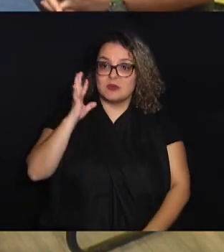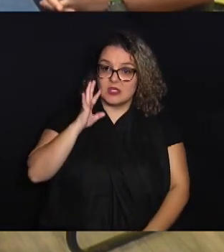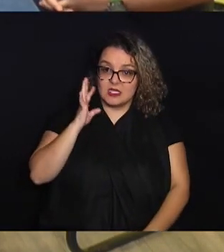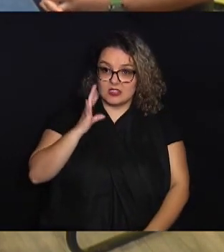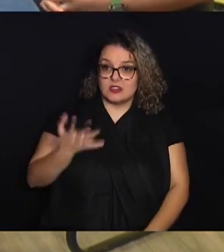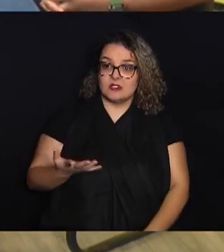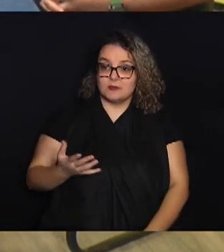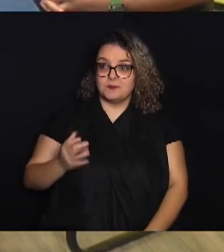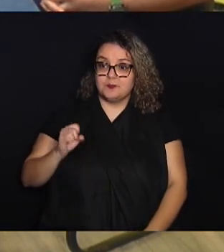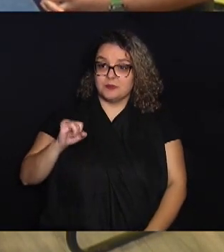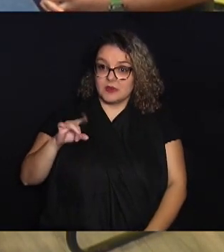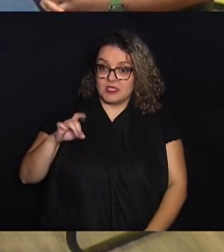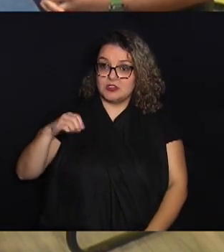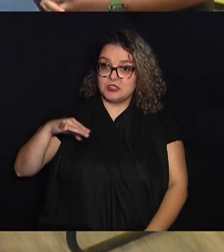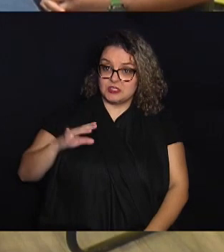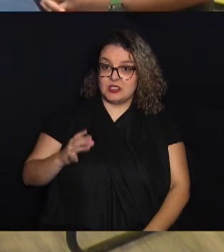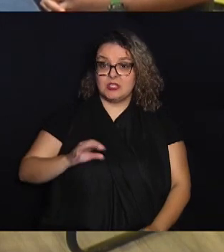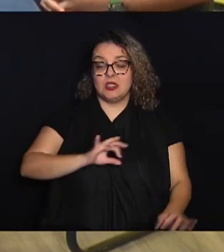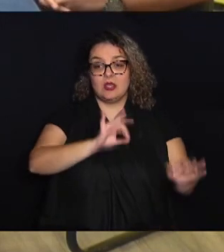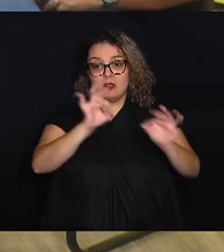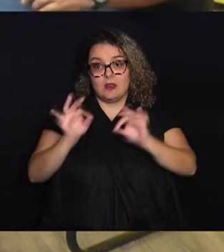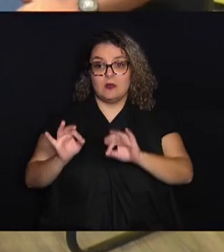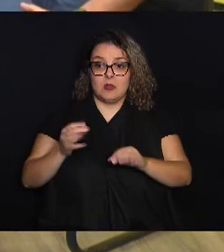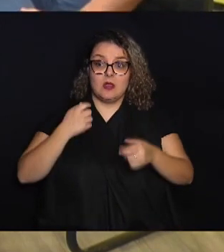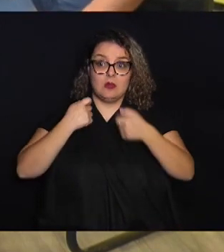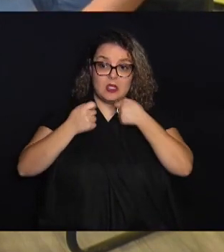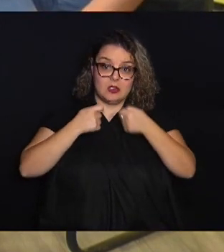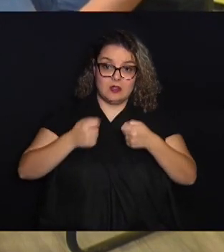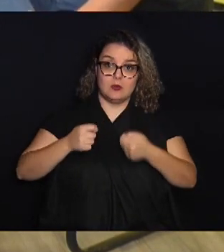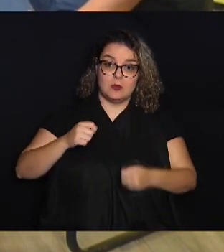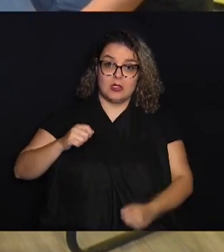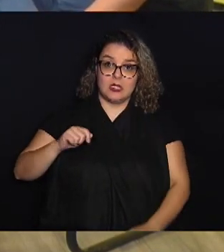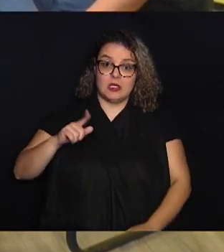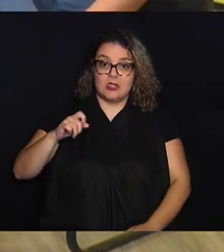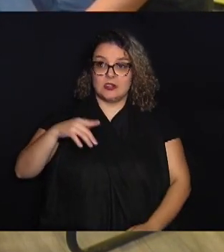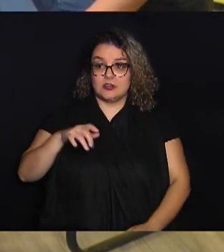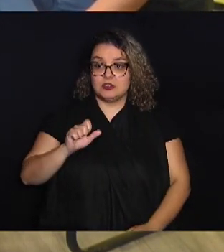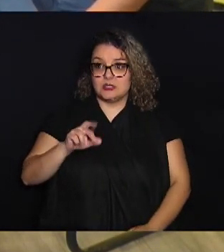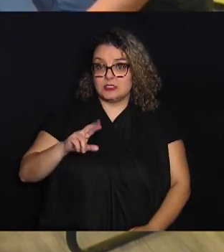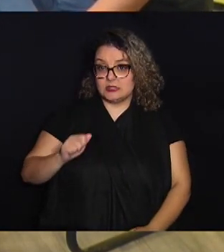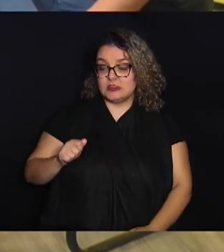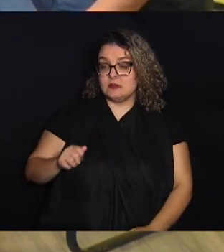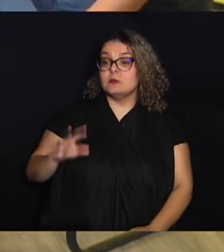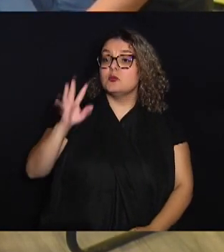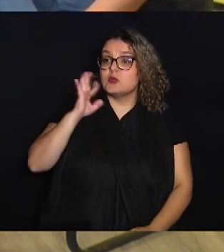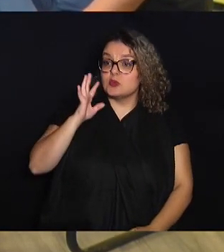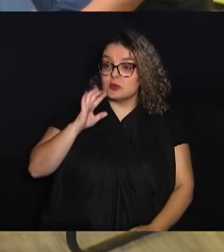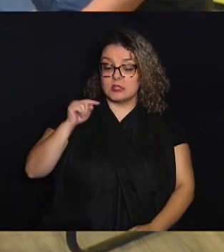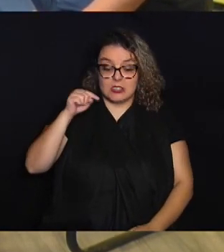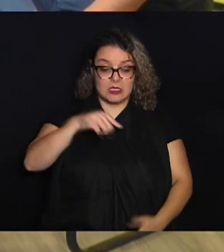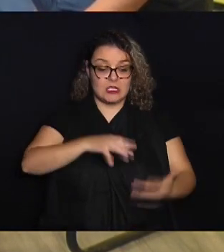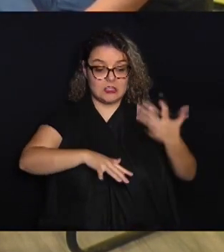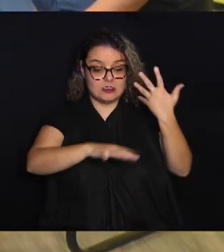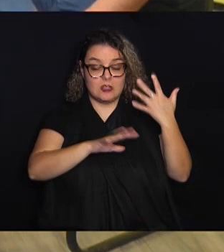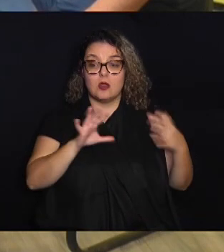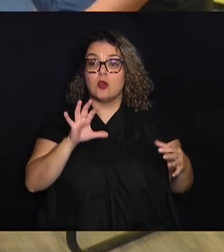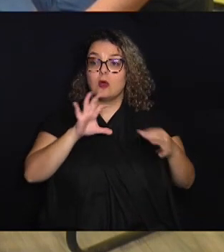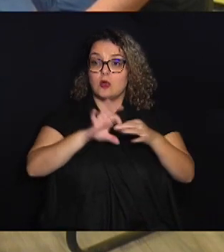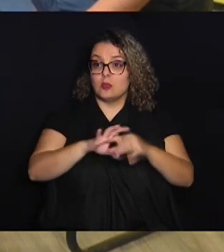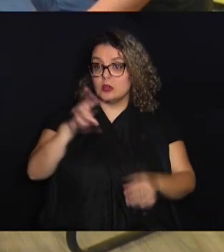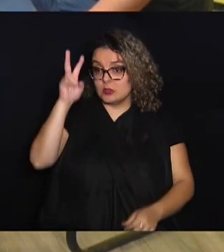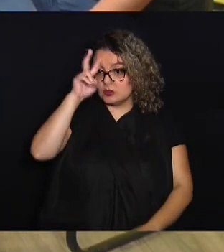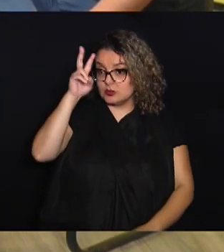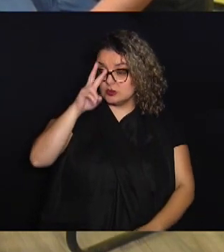né, Sidney? Você que acompanhou a entrevista aí que a Alexandra fez, né? Muito legal. E essa praça, ela se conecta com a história